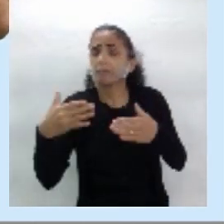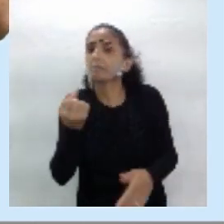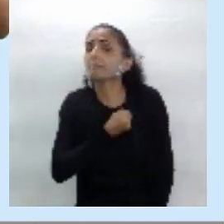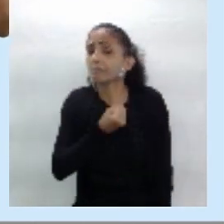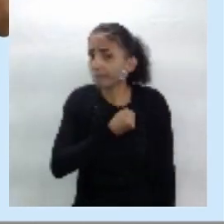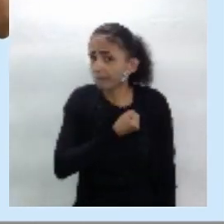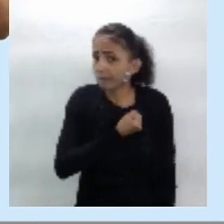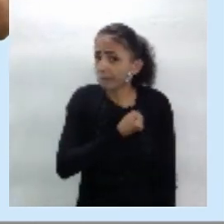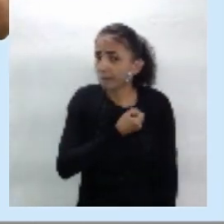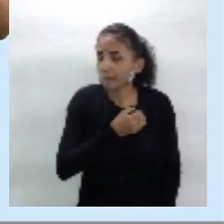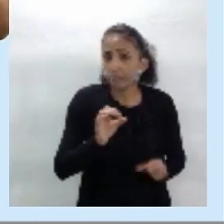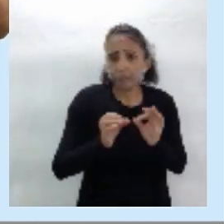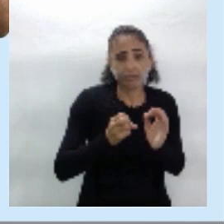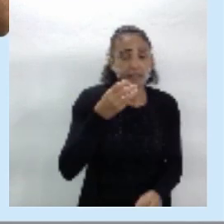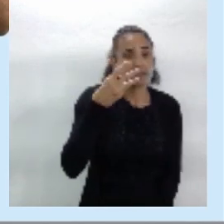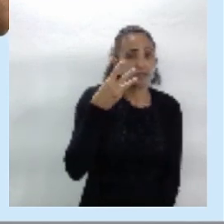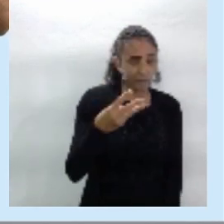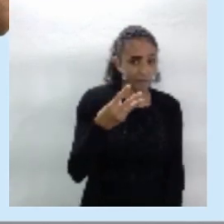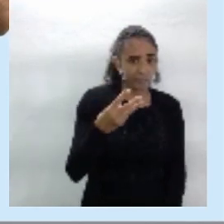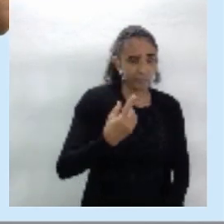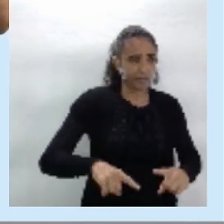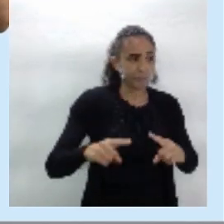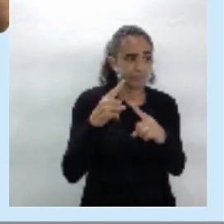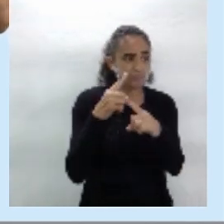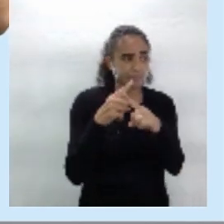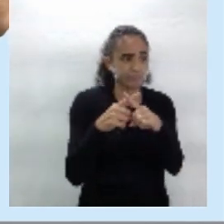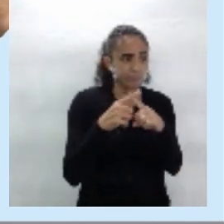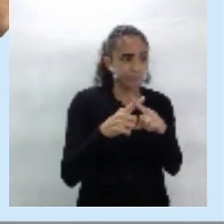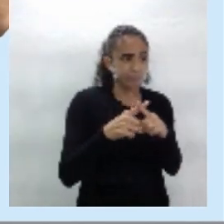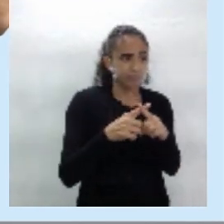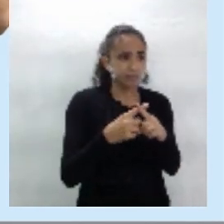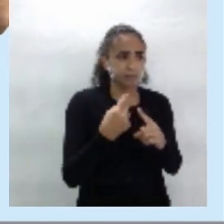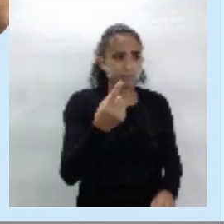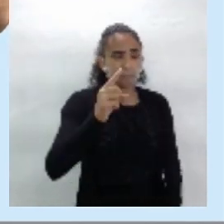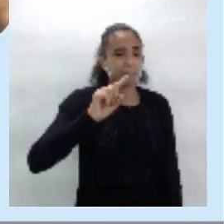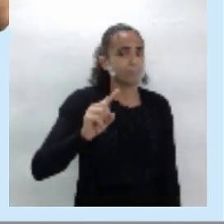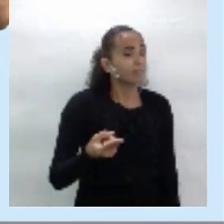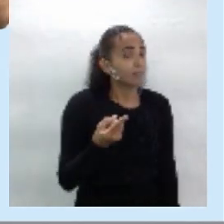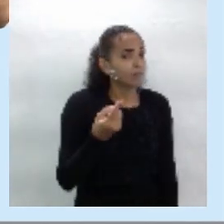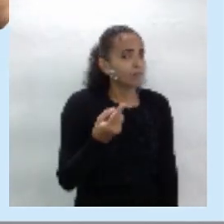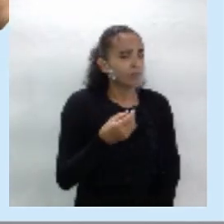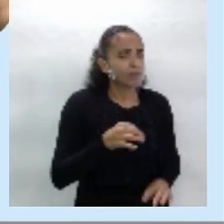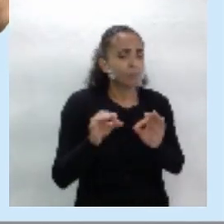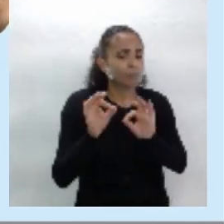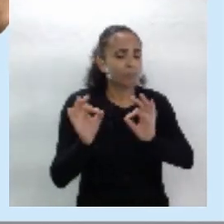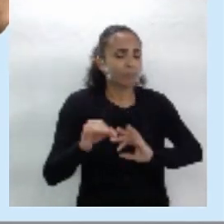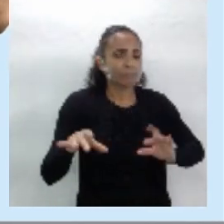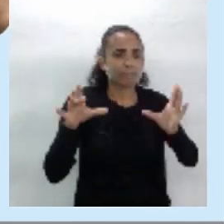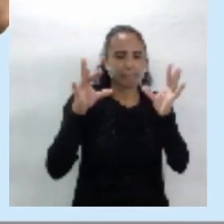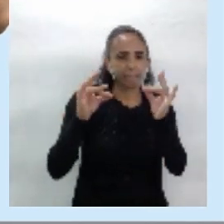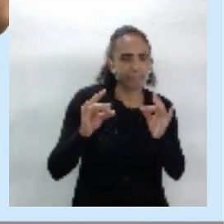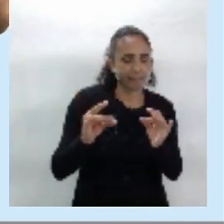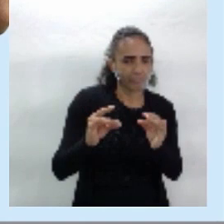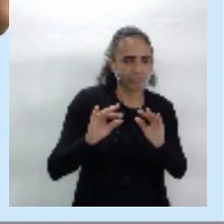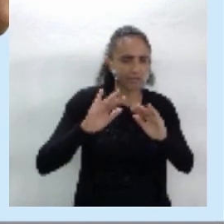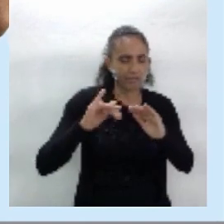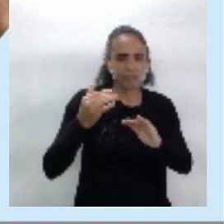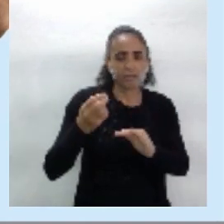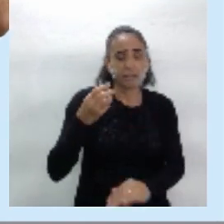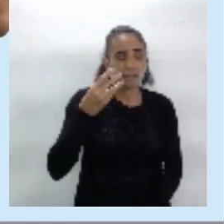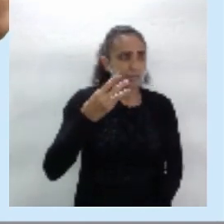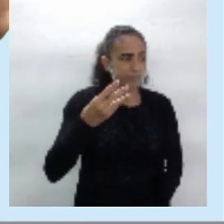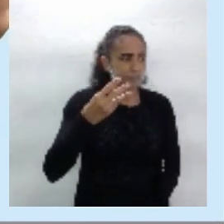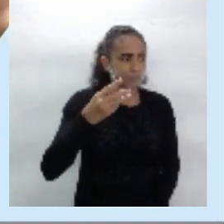vai fazer 3 vezes 1.000. E o 1.000 é 10 elevado à terceira. Então,